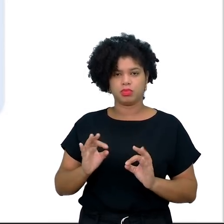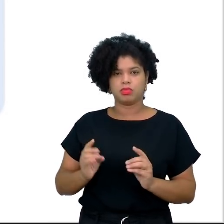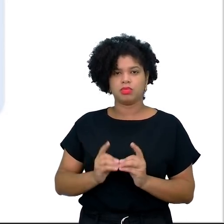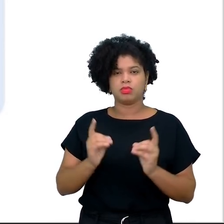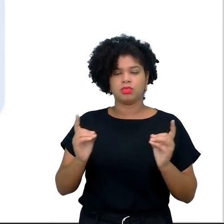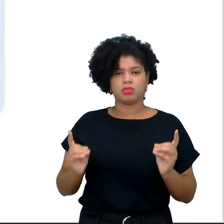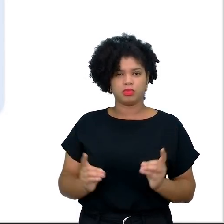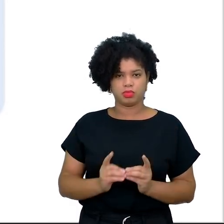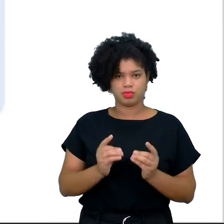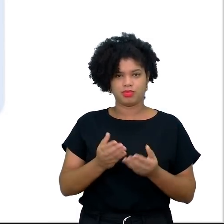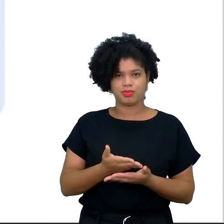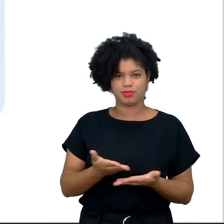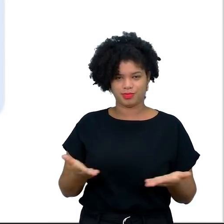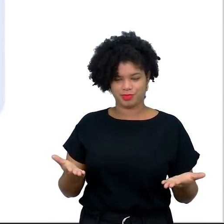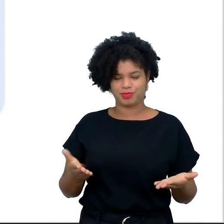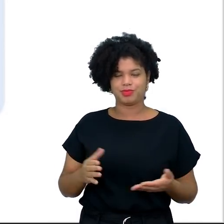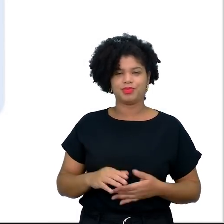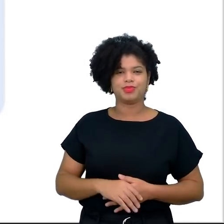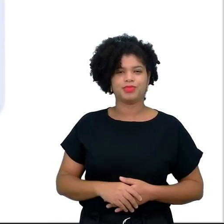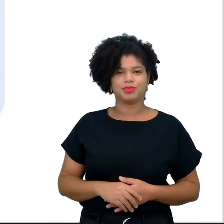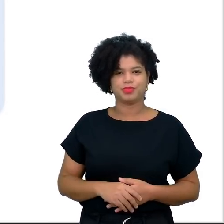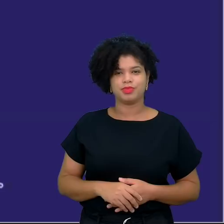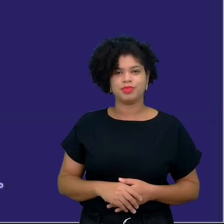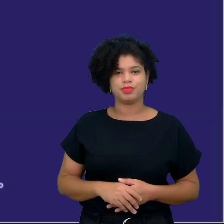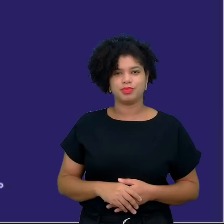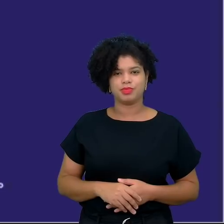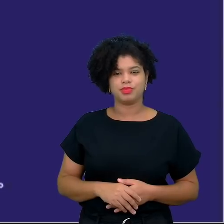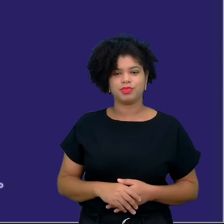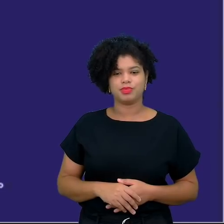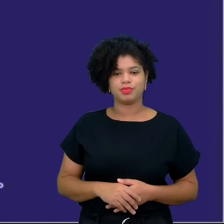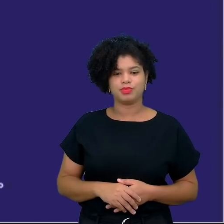didático de vocês.